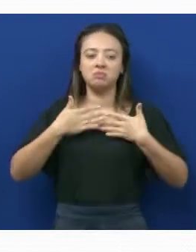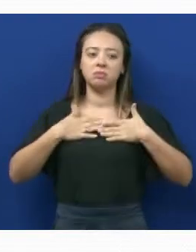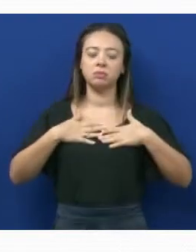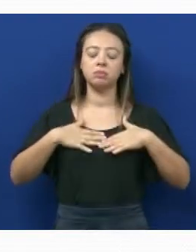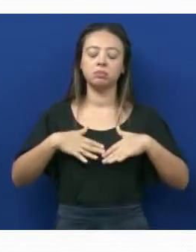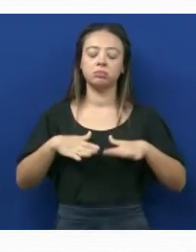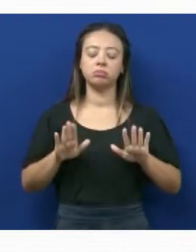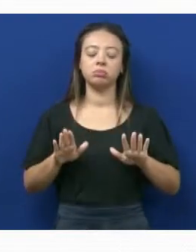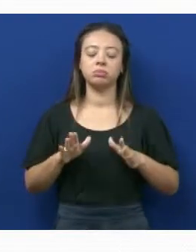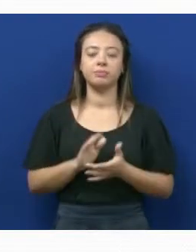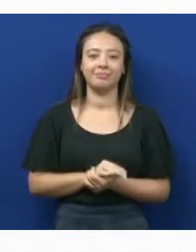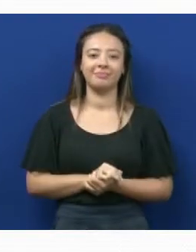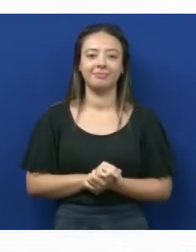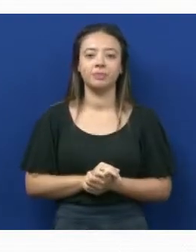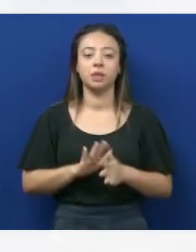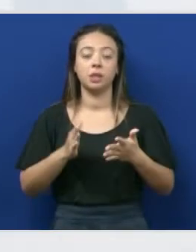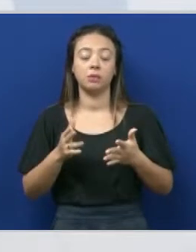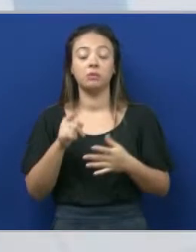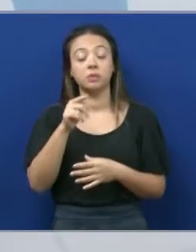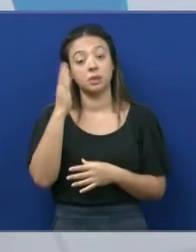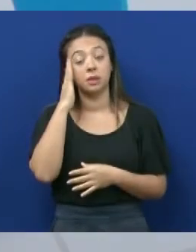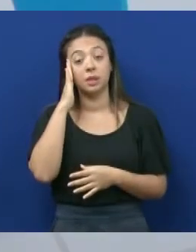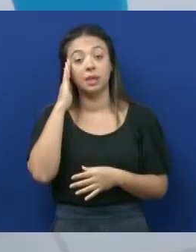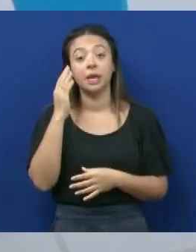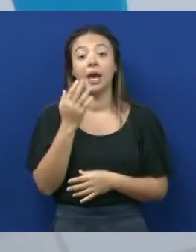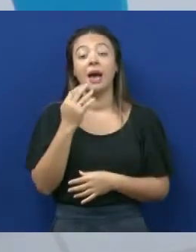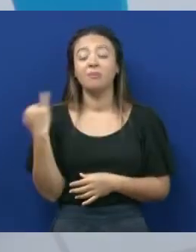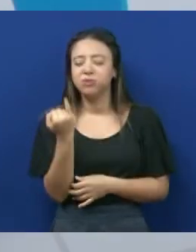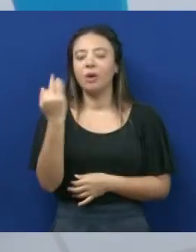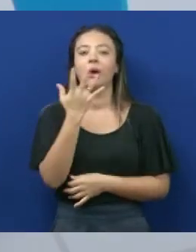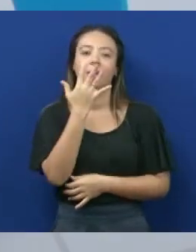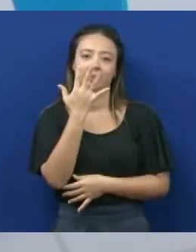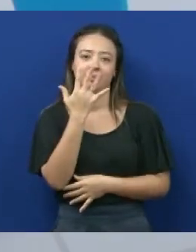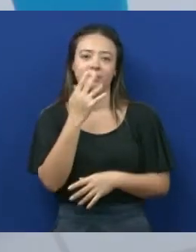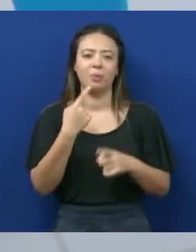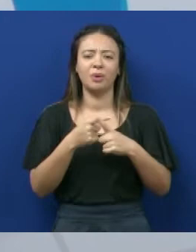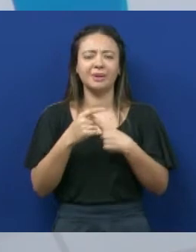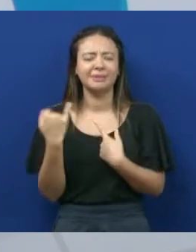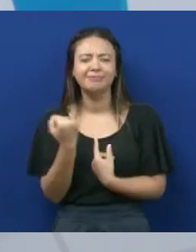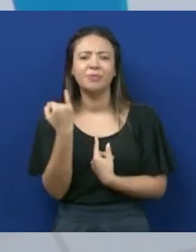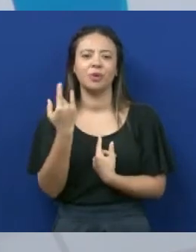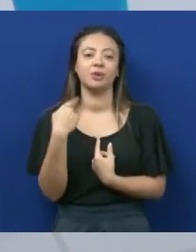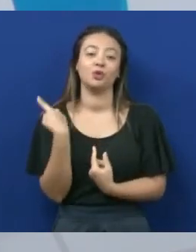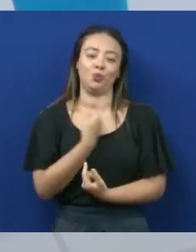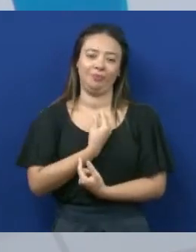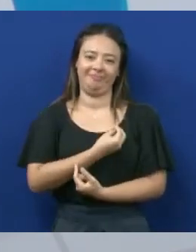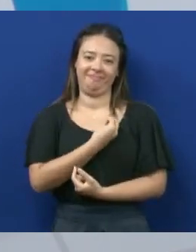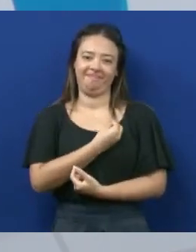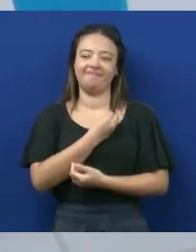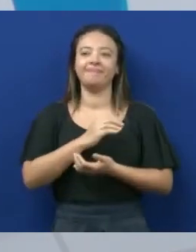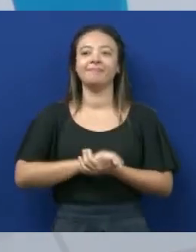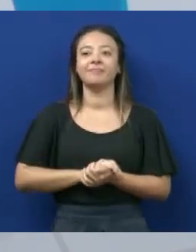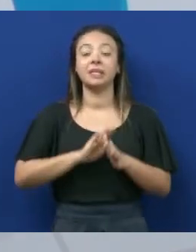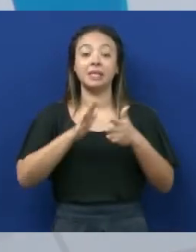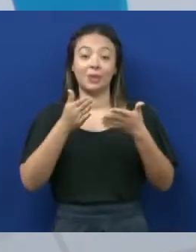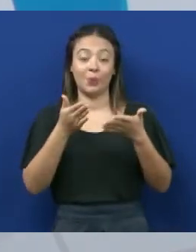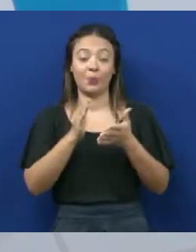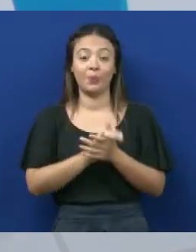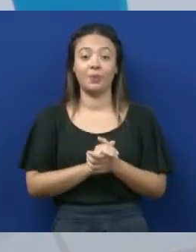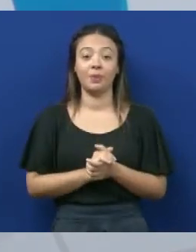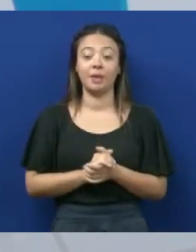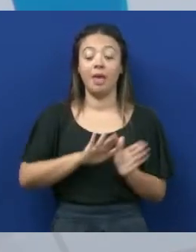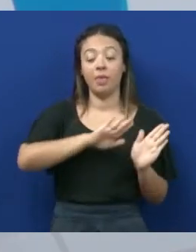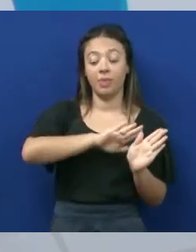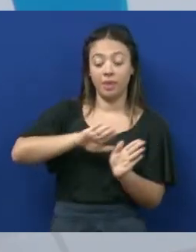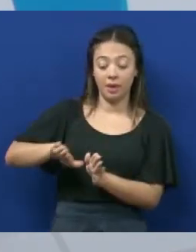a importância das cores, por que elas existem, por que elas são importantes em nossas vidas, certo? Então, olha só, saindo